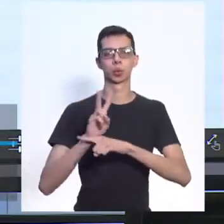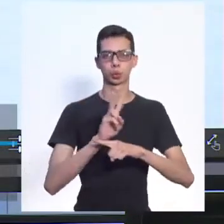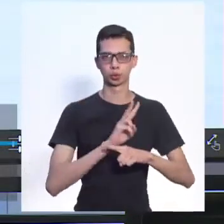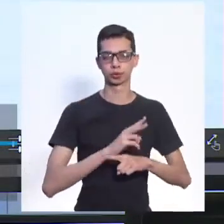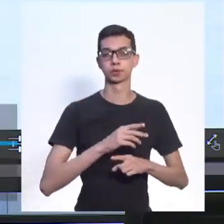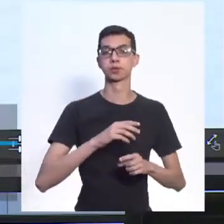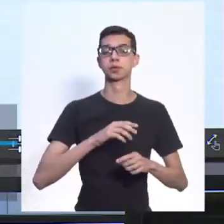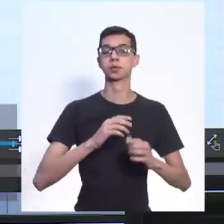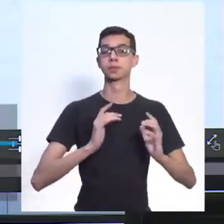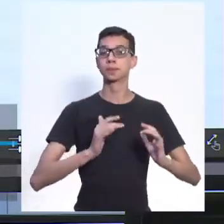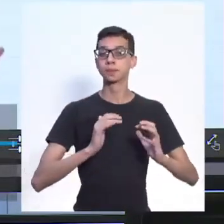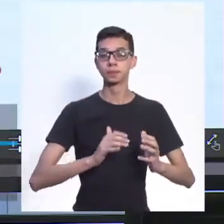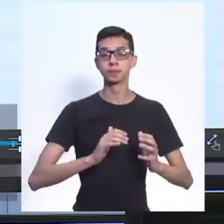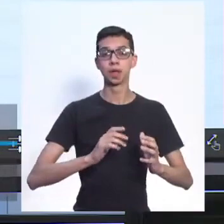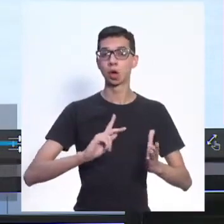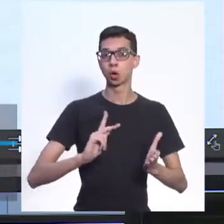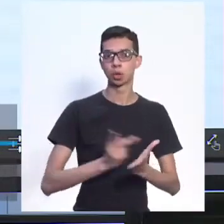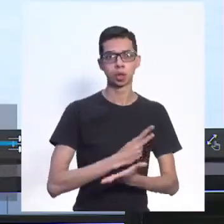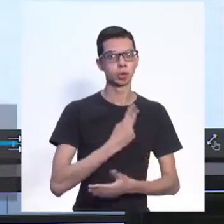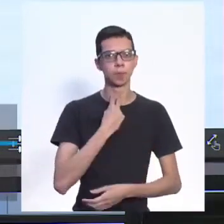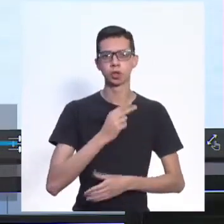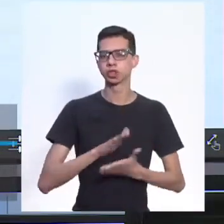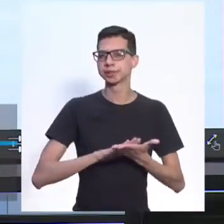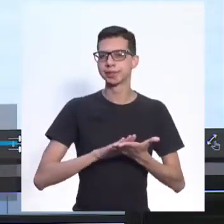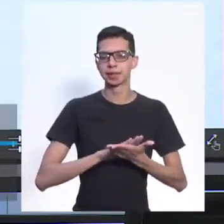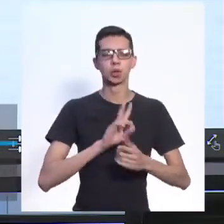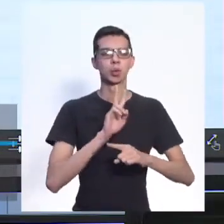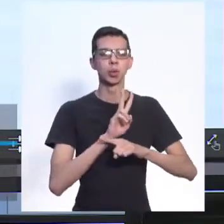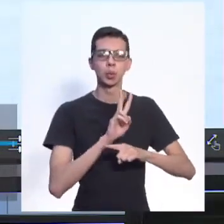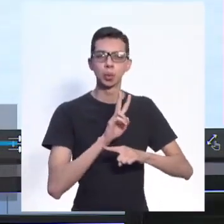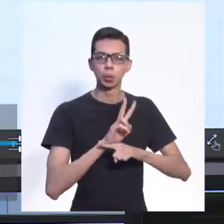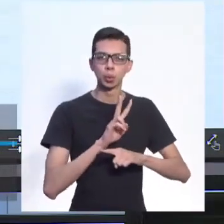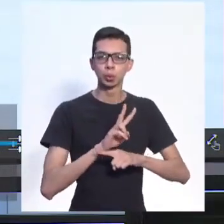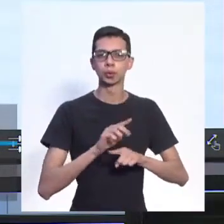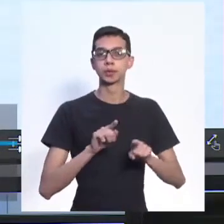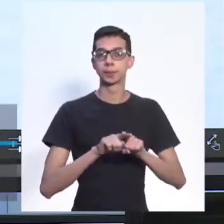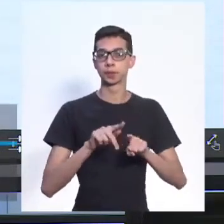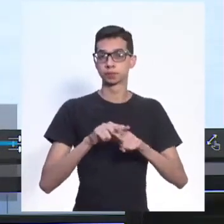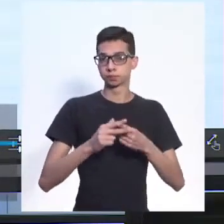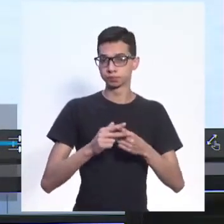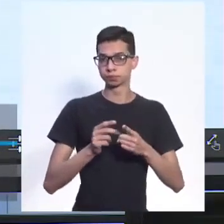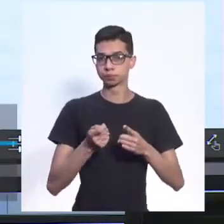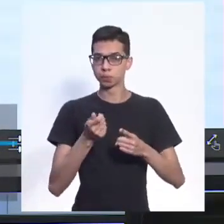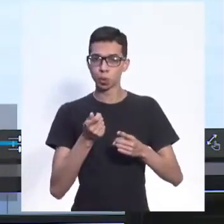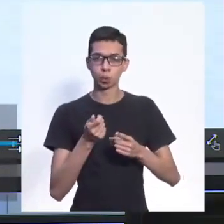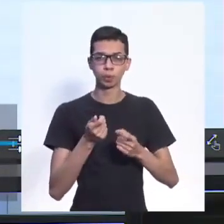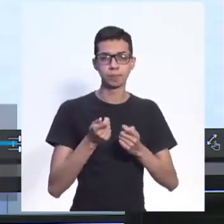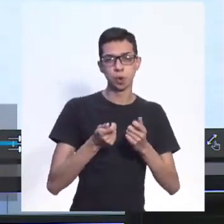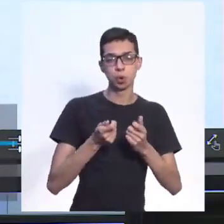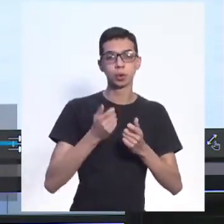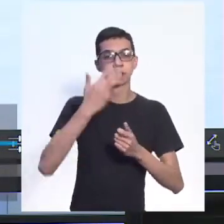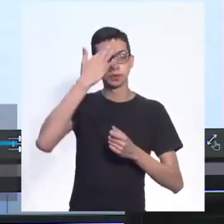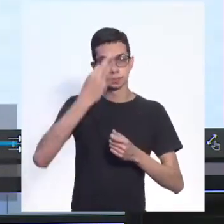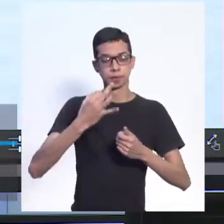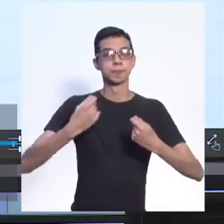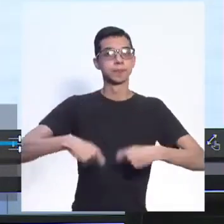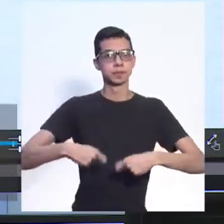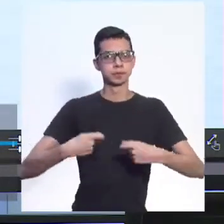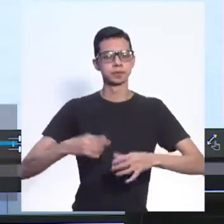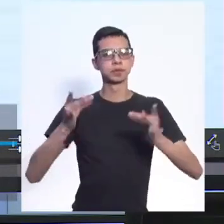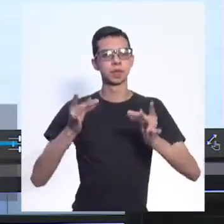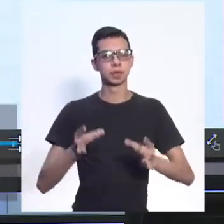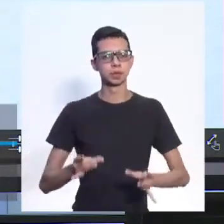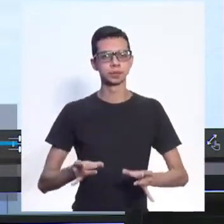pode acontecer com esse instrumento, nada. Ele cuida, ele faz pequenos concertos, ele também tem que entender um pouco de luthieria, ele